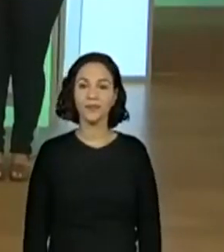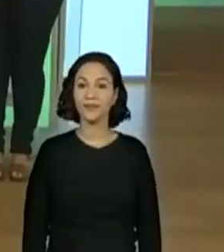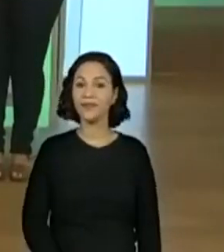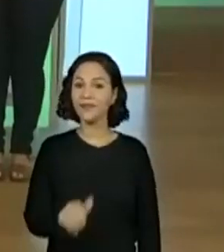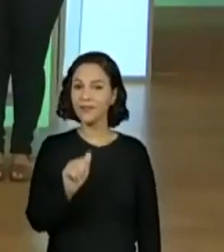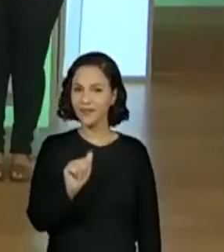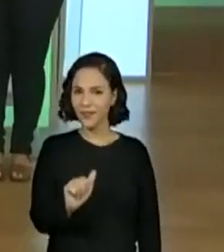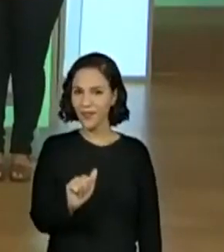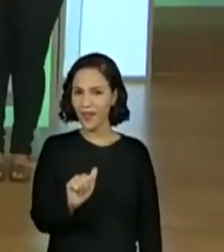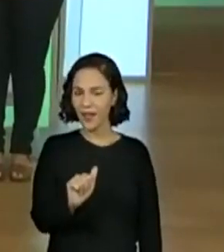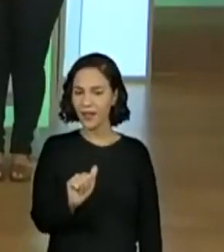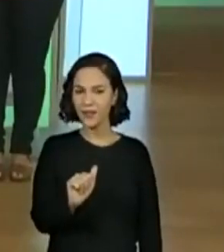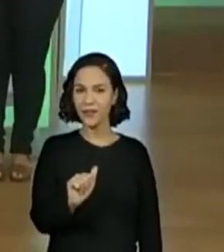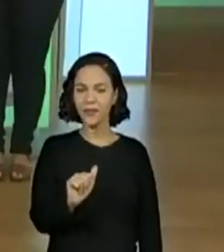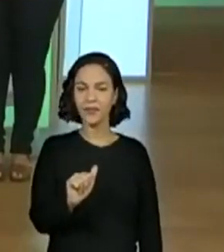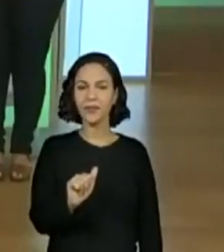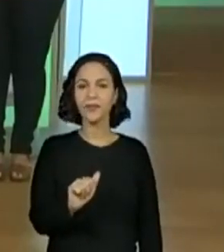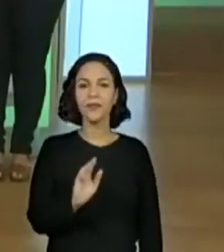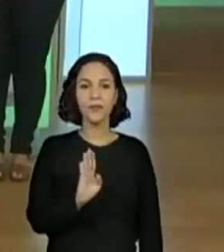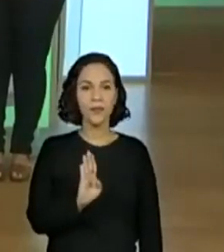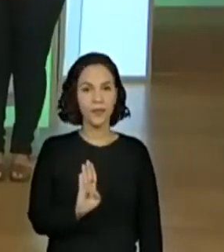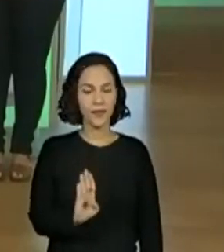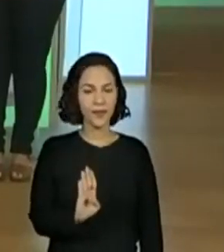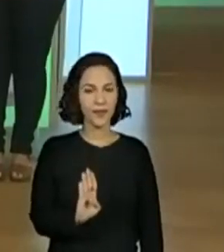A, B,